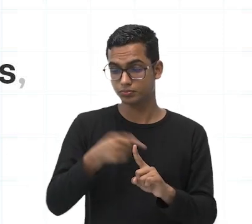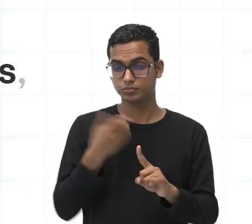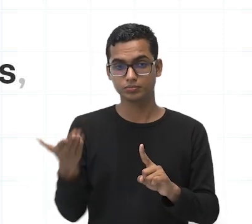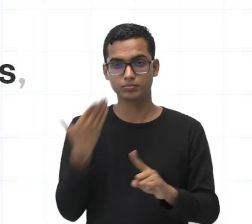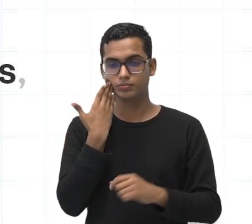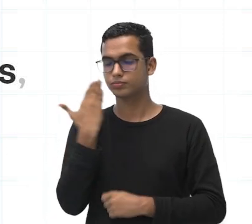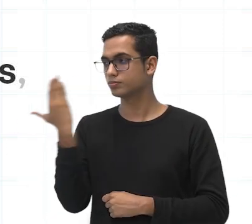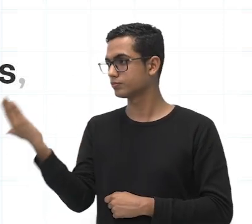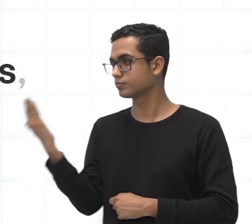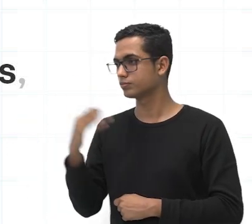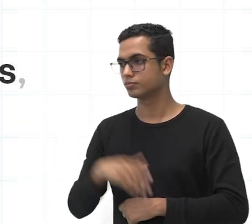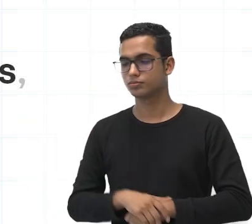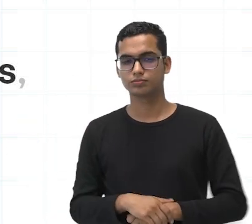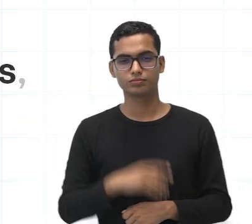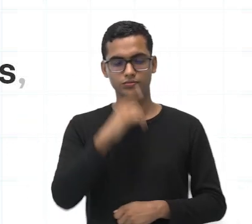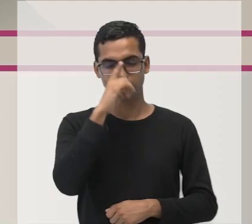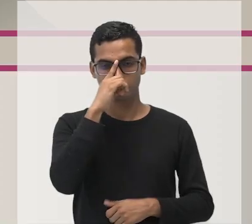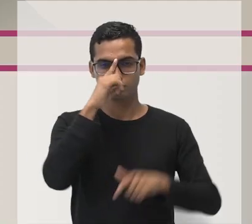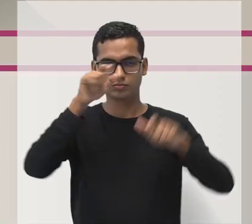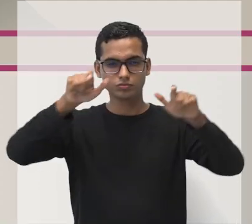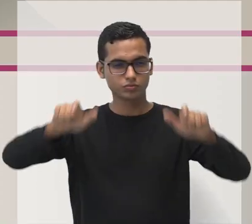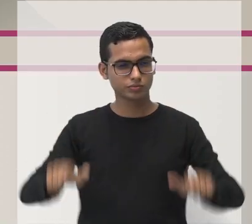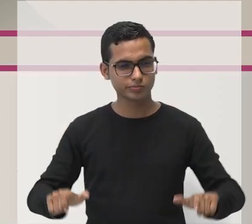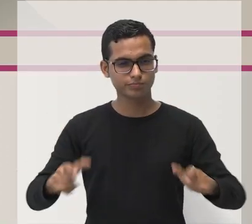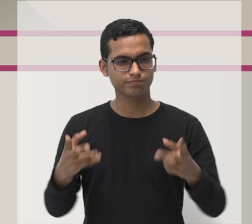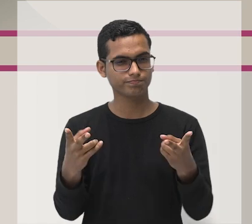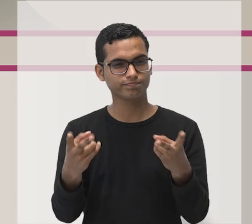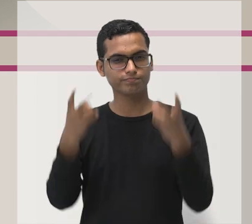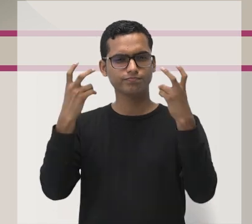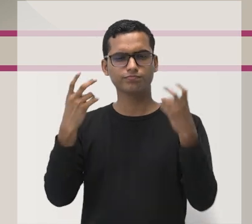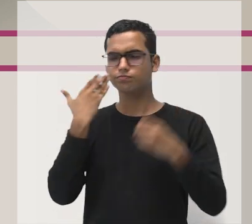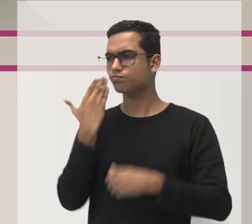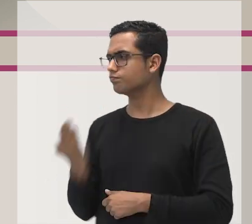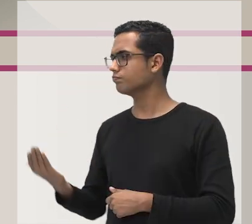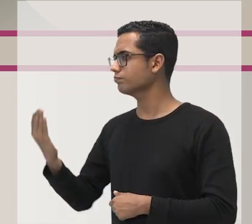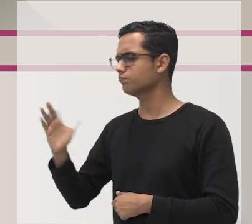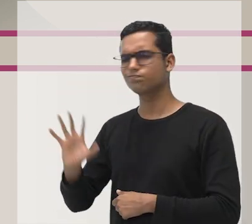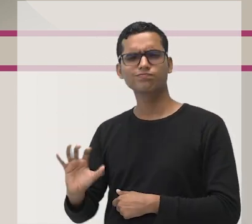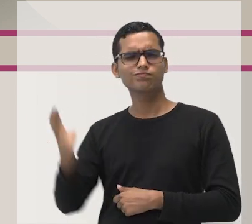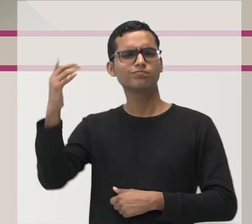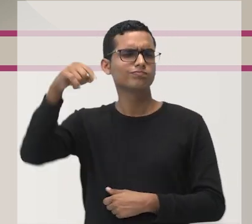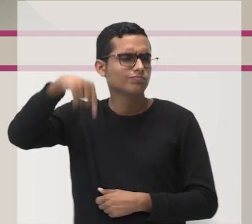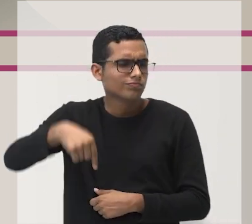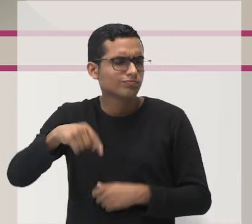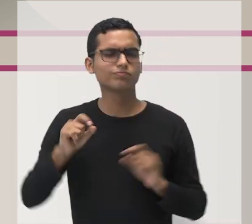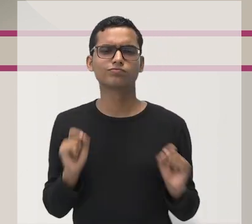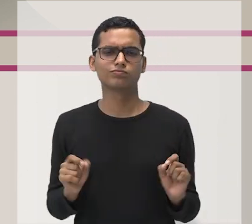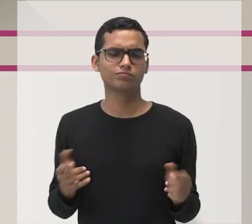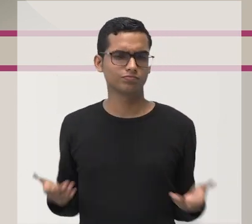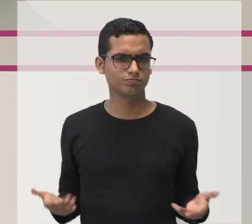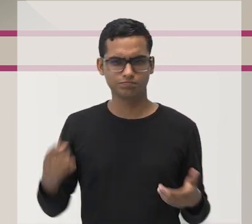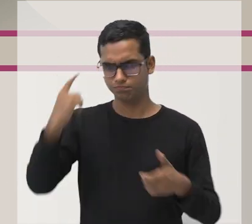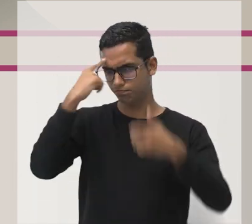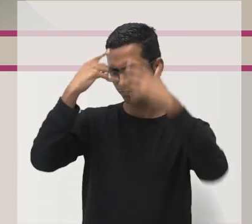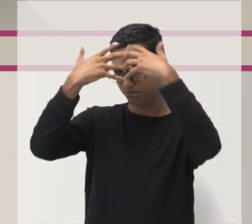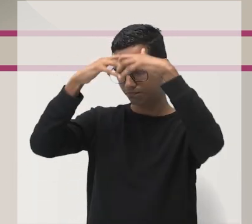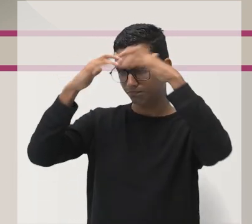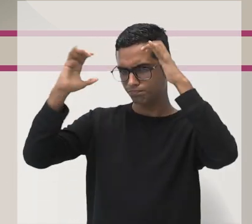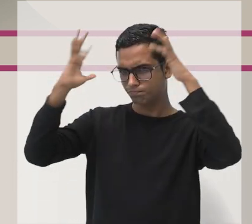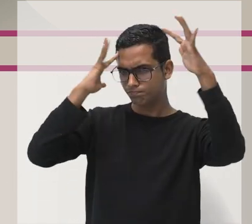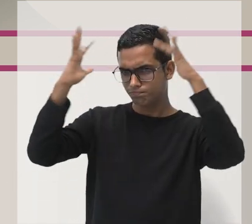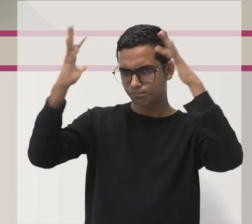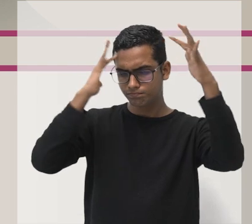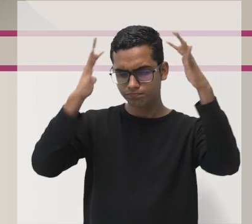vocês, já observem aqui o meu espaço, o que acontece aqui mesmo, hein? Pensem aí um pouquinho, será